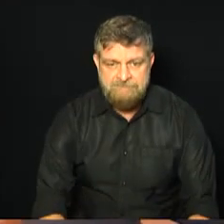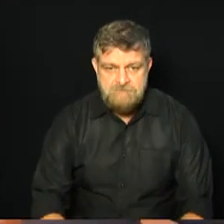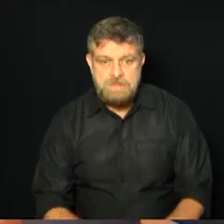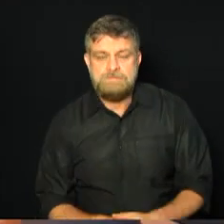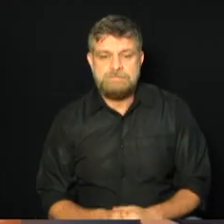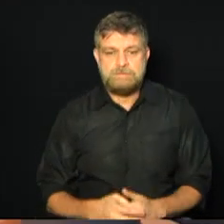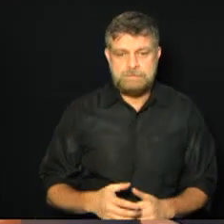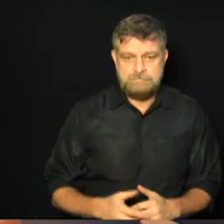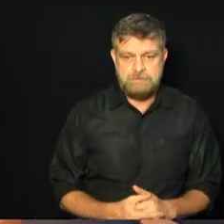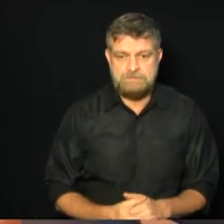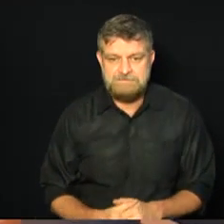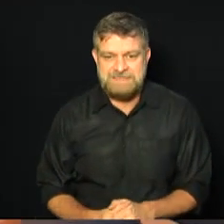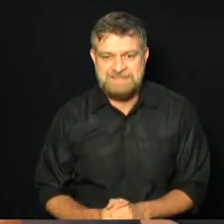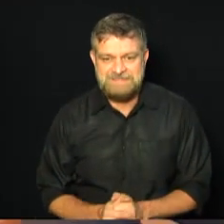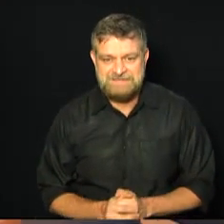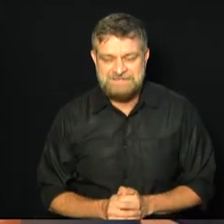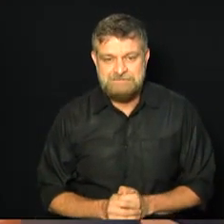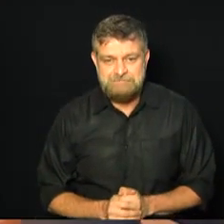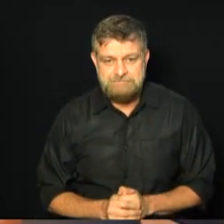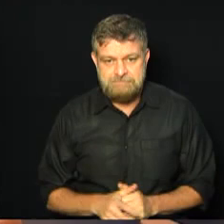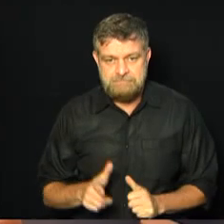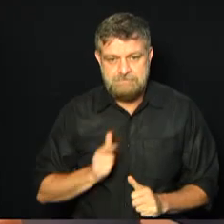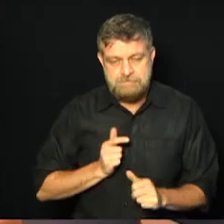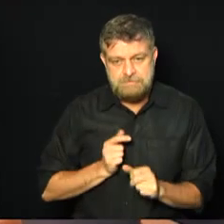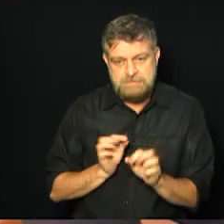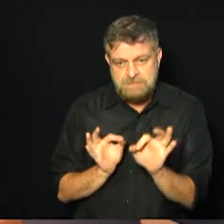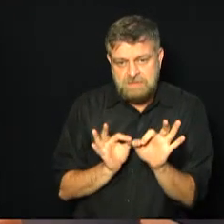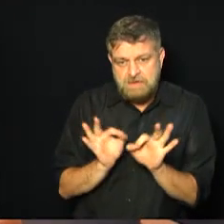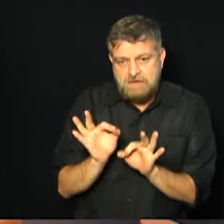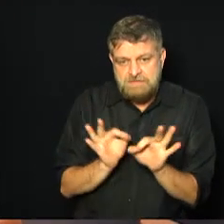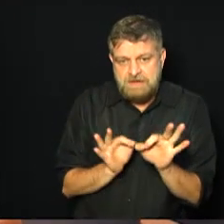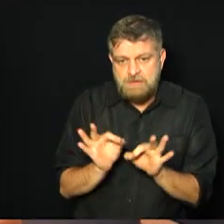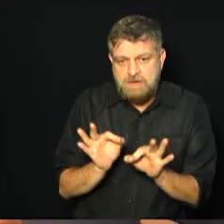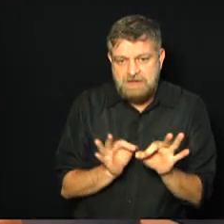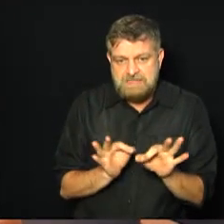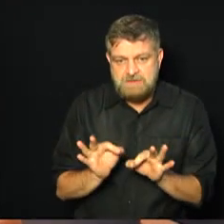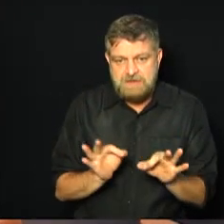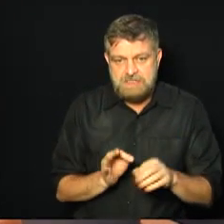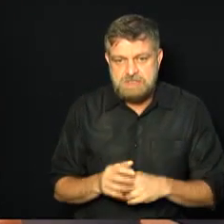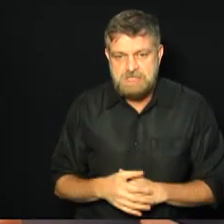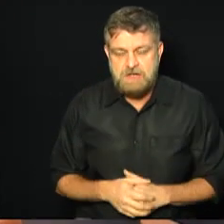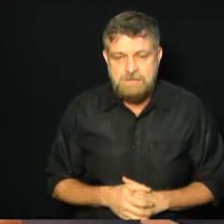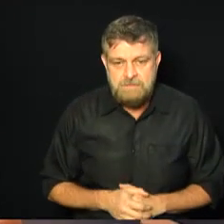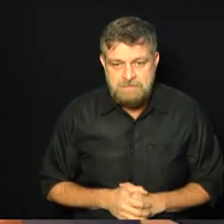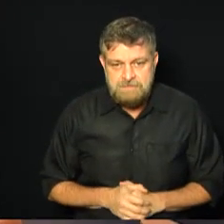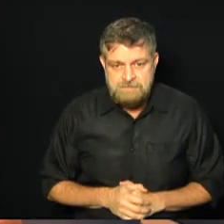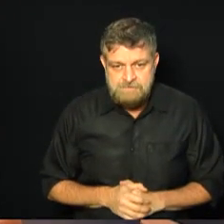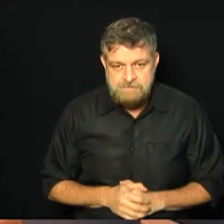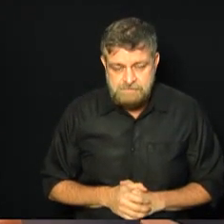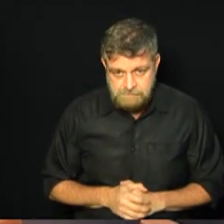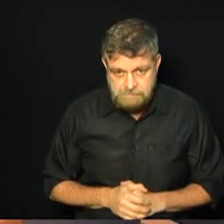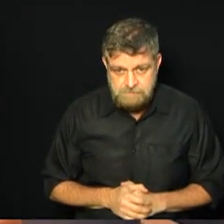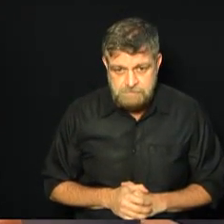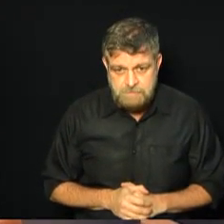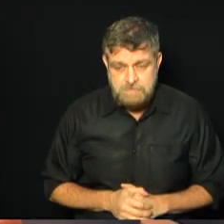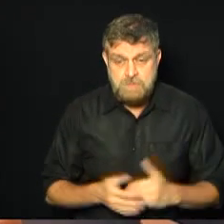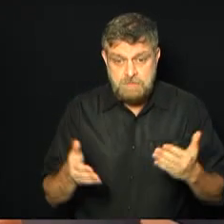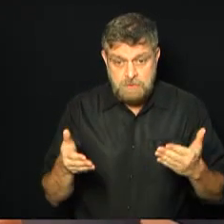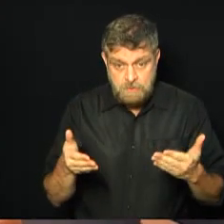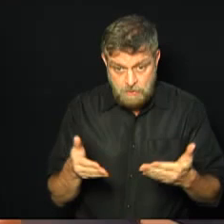se lapidar ela, vai solucionar vários problemas que nós estamos tendo